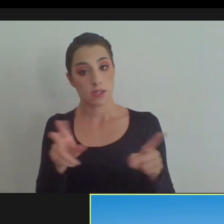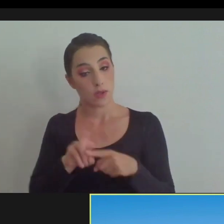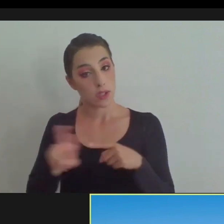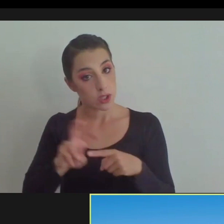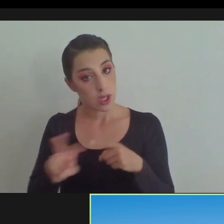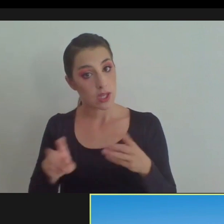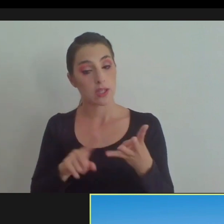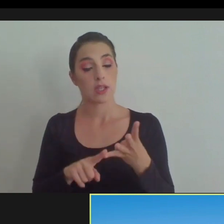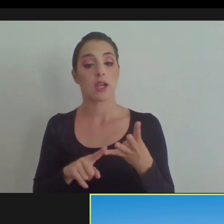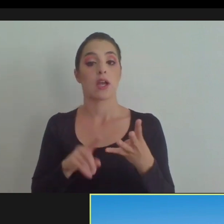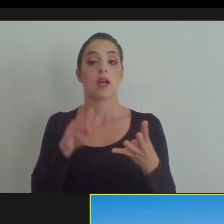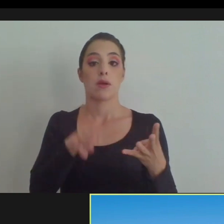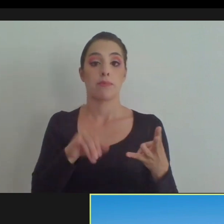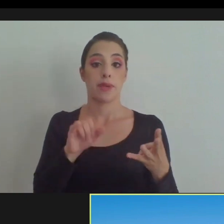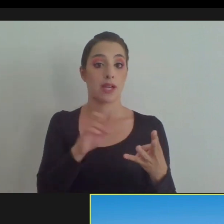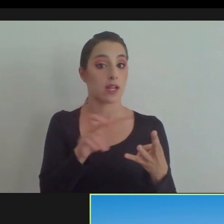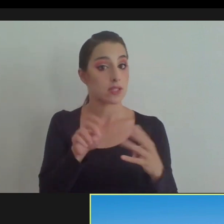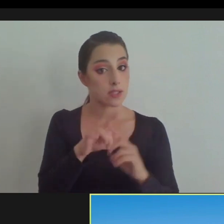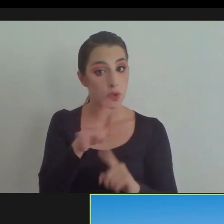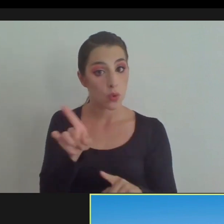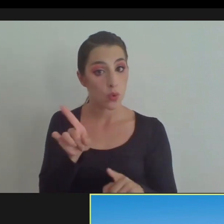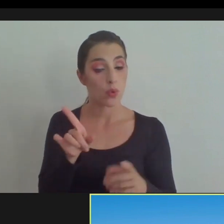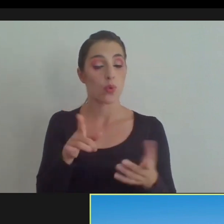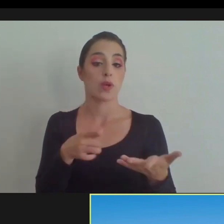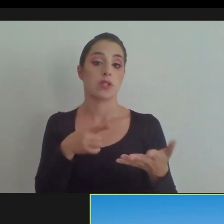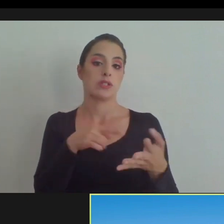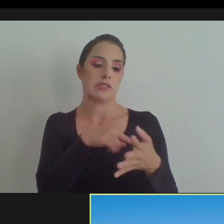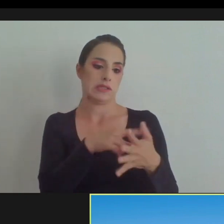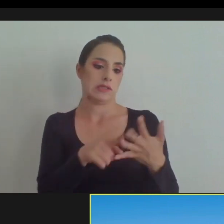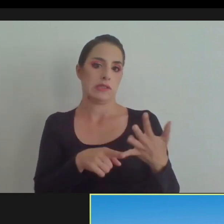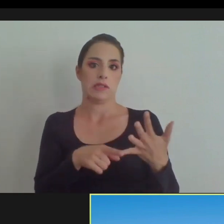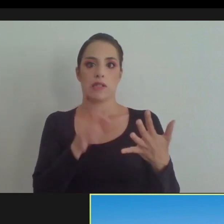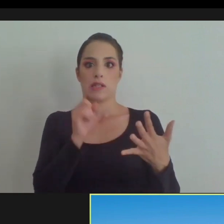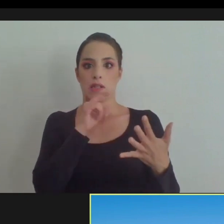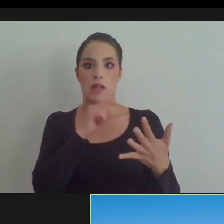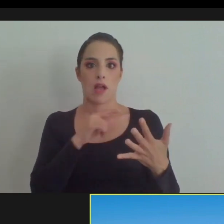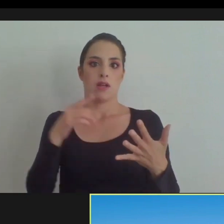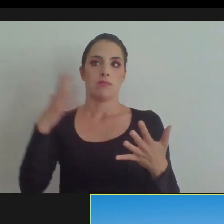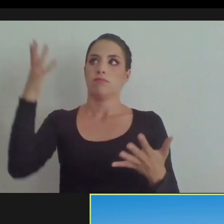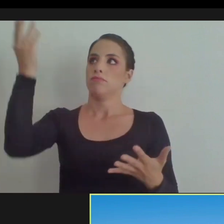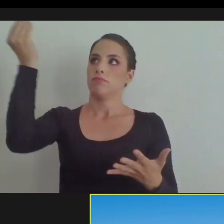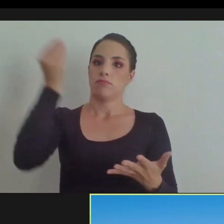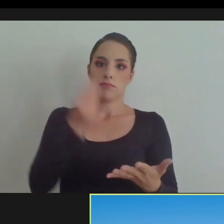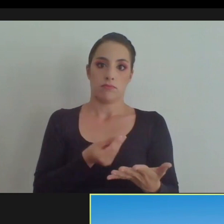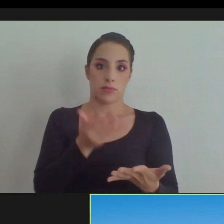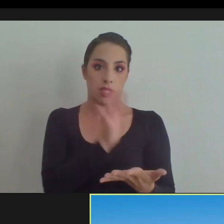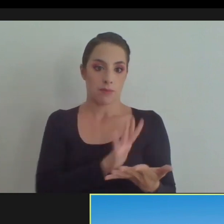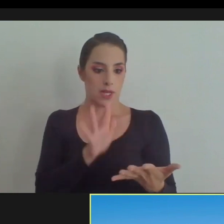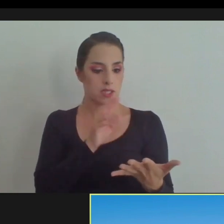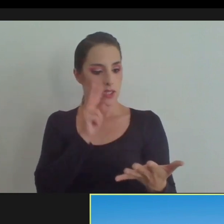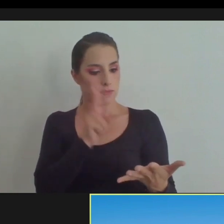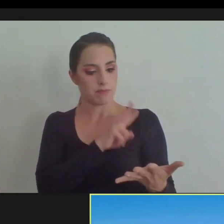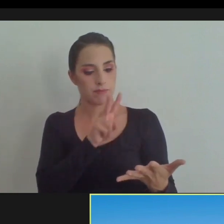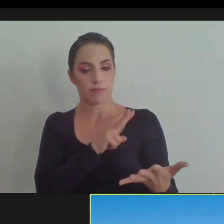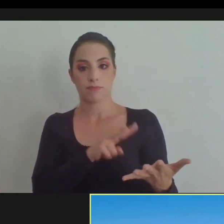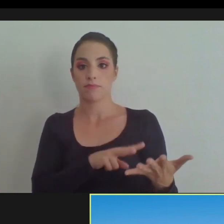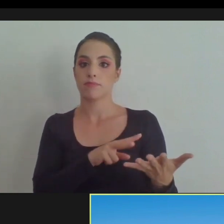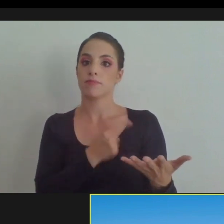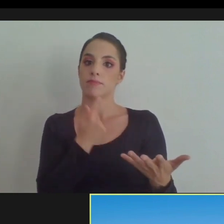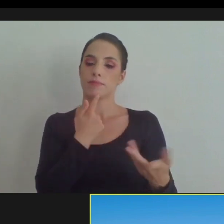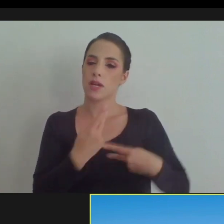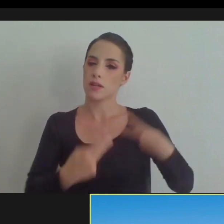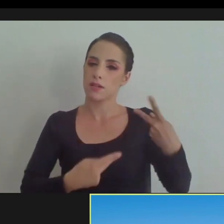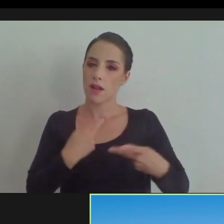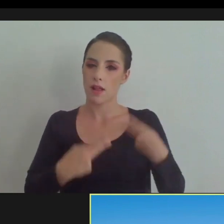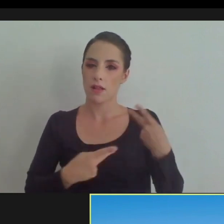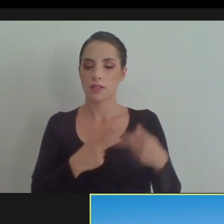migrações, e, portanto, acaba por ser um fornecedor, digamos assim, de dados através das imagens que são recolhidas para